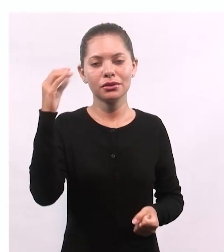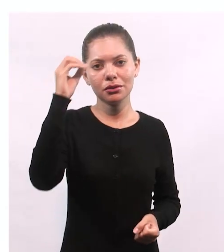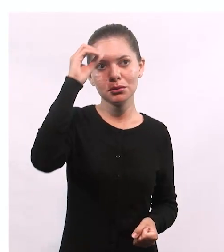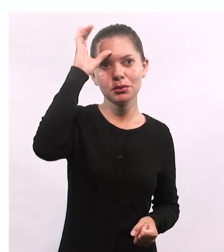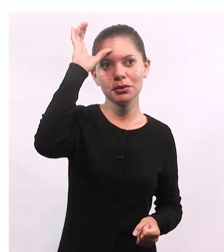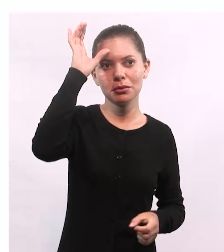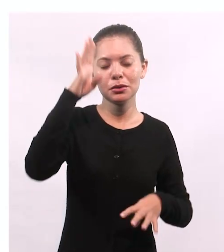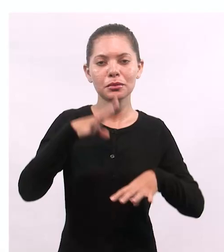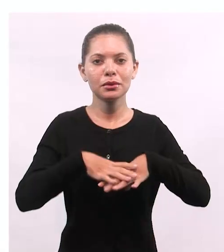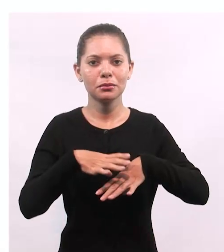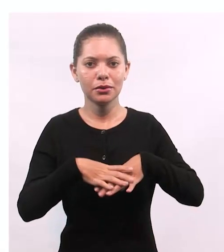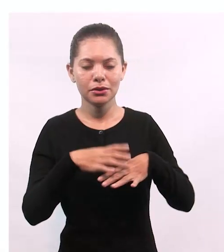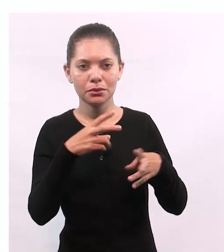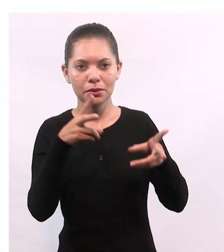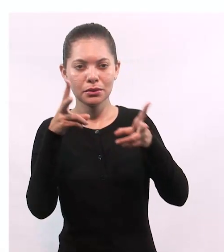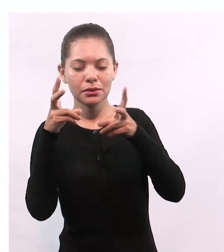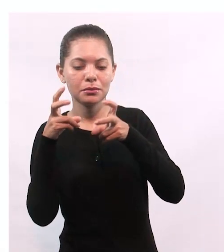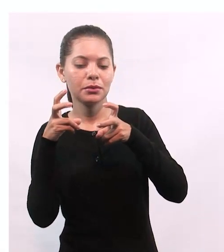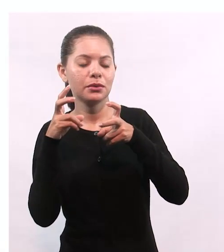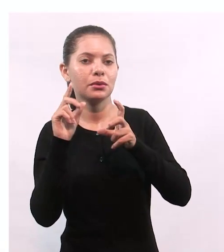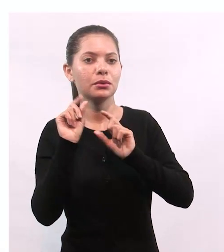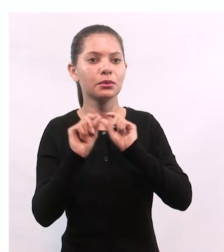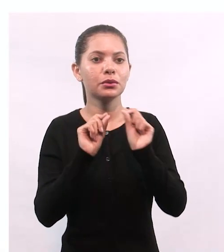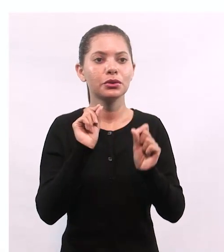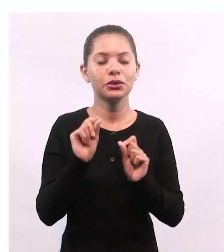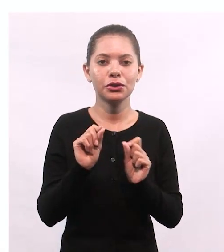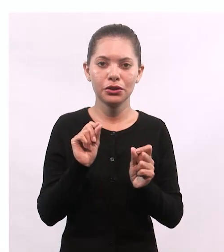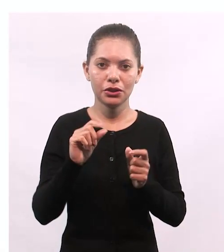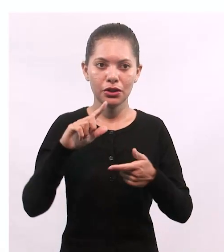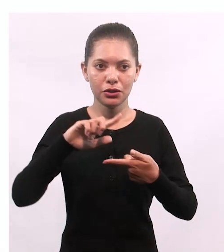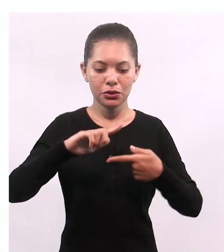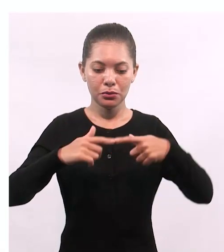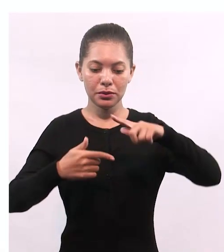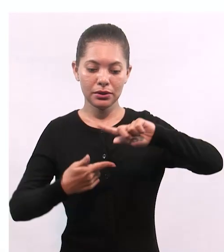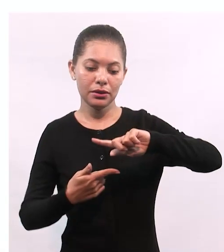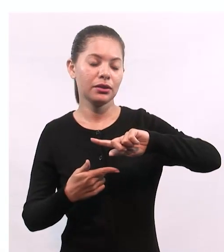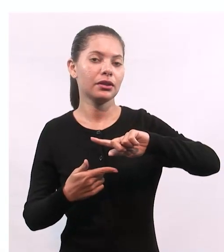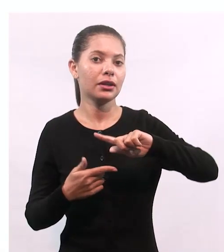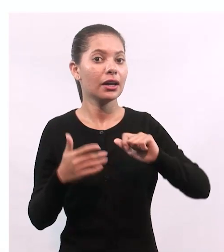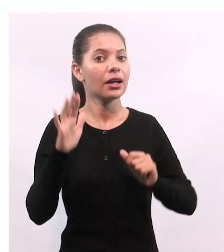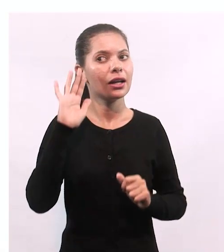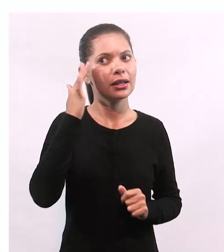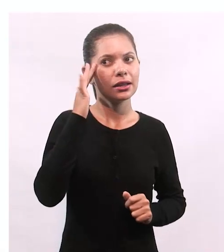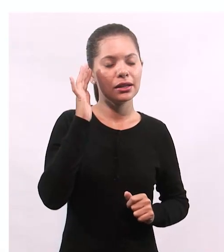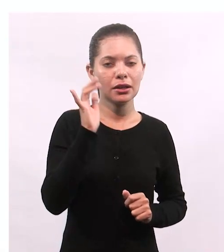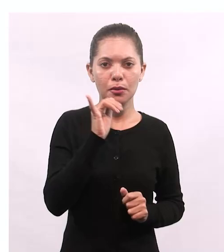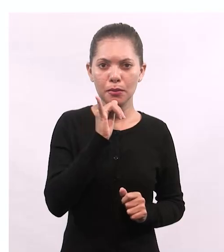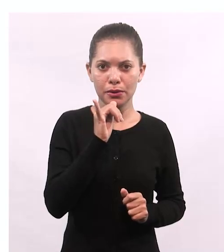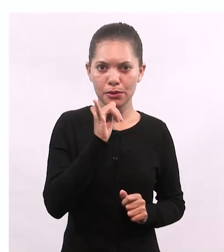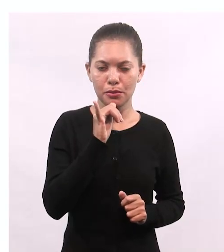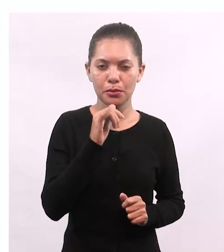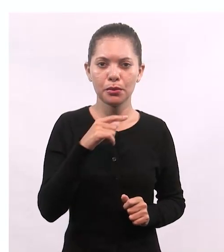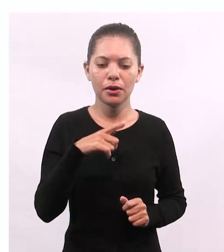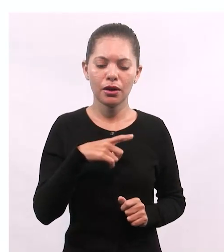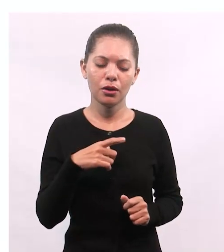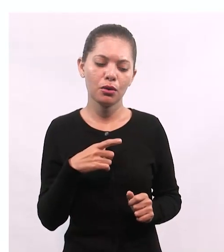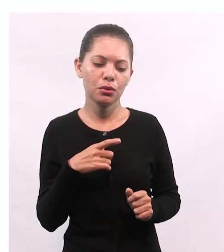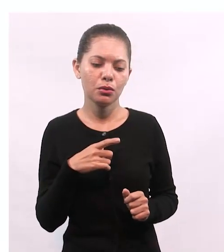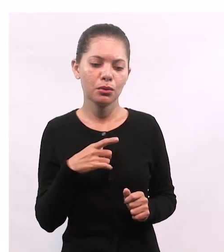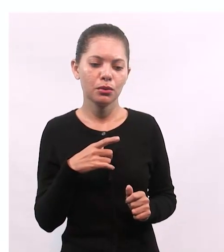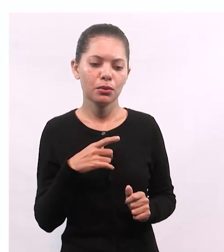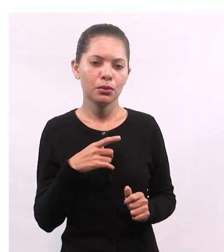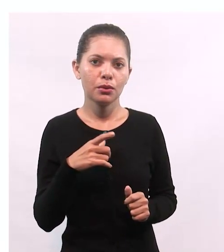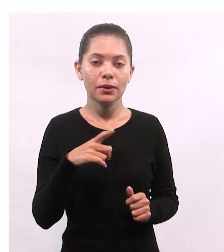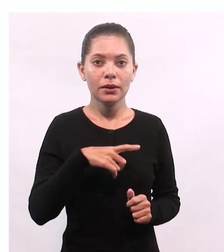matemático. O reconhecimento de formas geométricas, então entender que, por exemplo, quando eu tenho